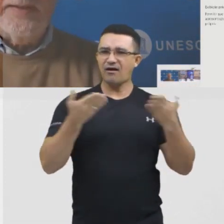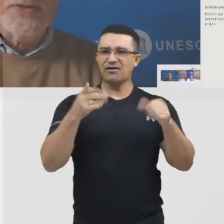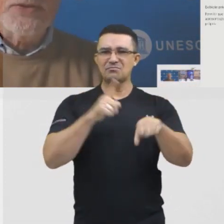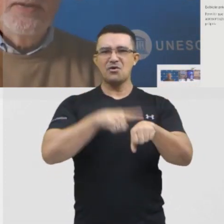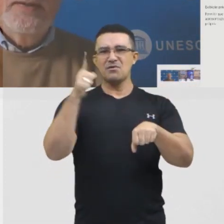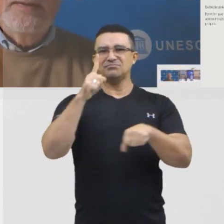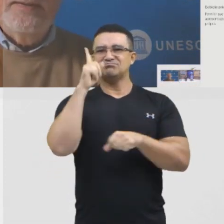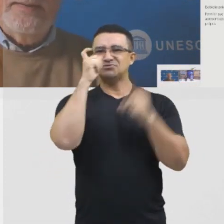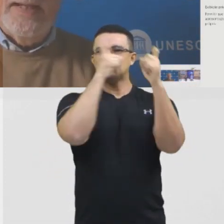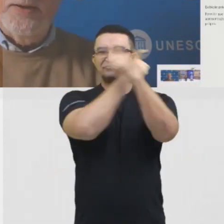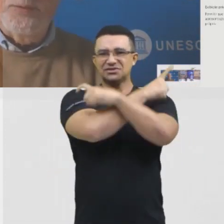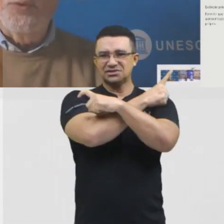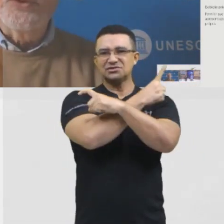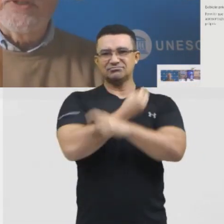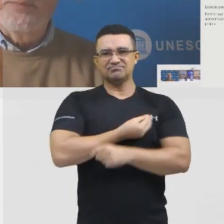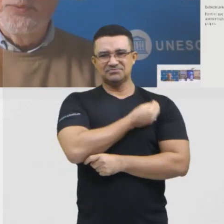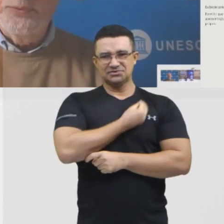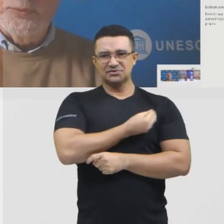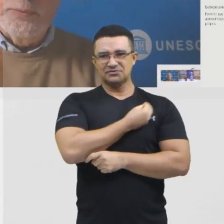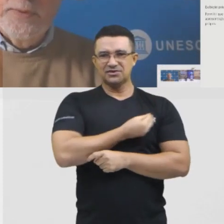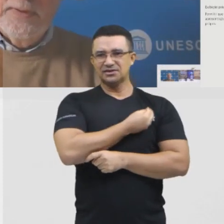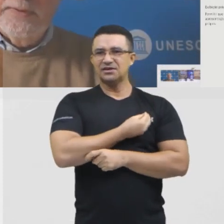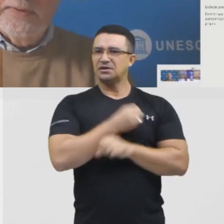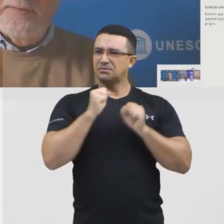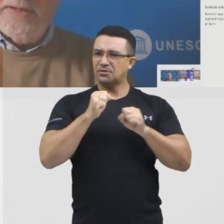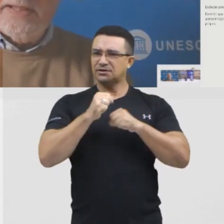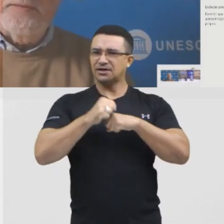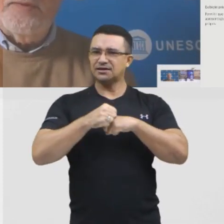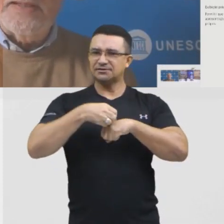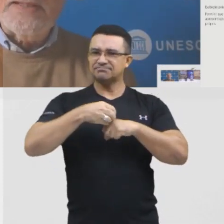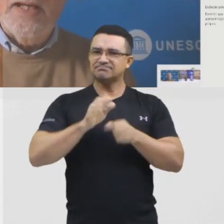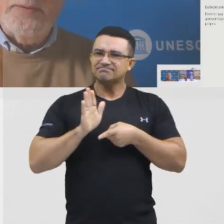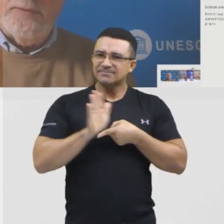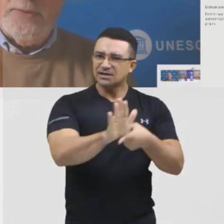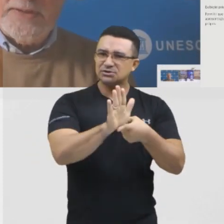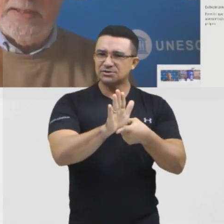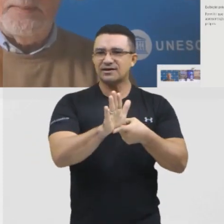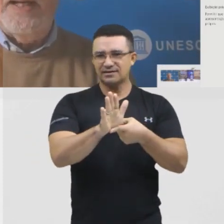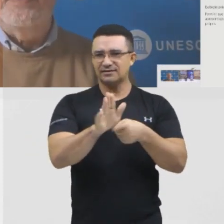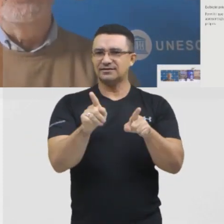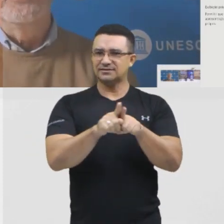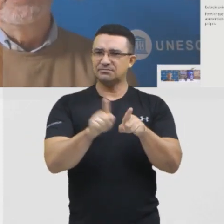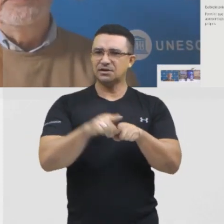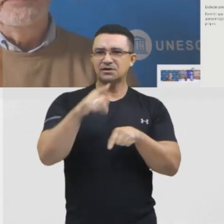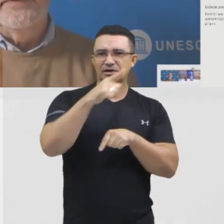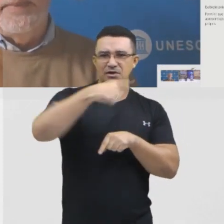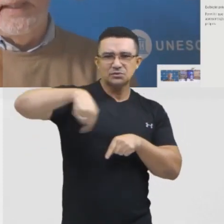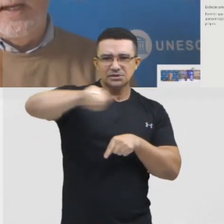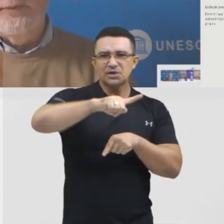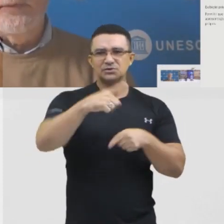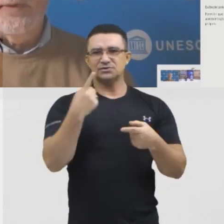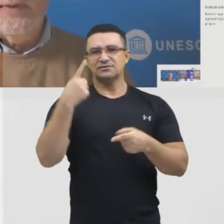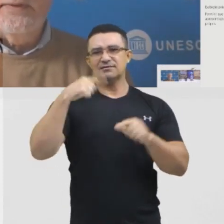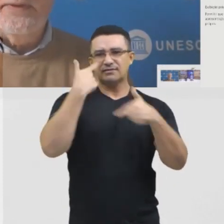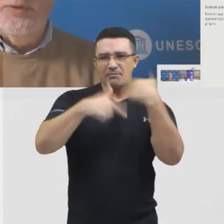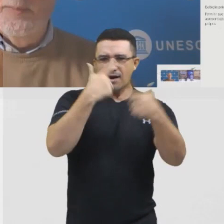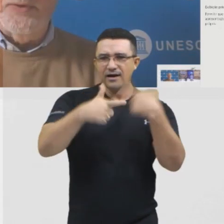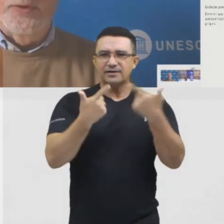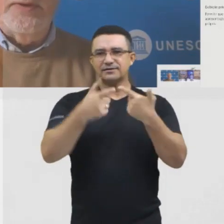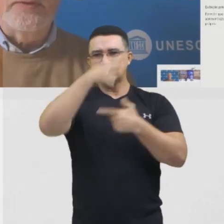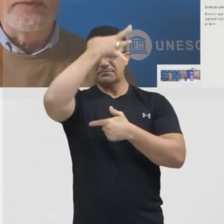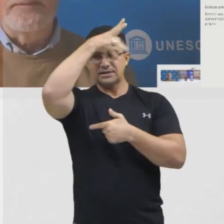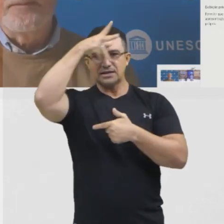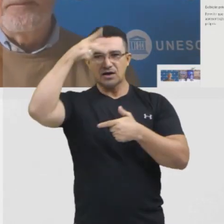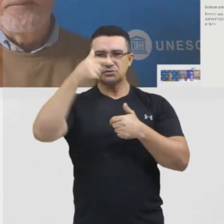nossas vidas, dar um contributo à vossa reflexão e ao vosso trabalho em Manaus e